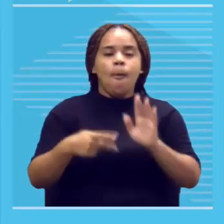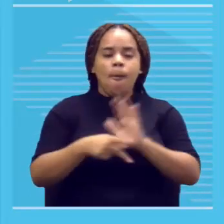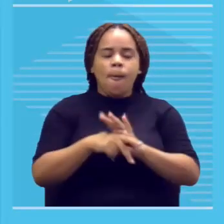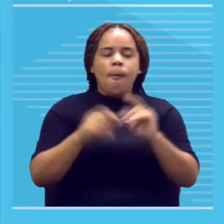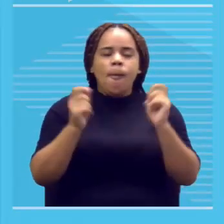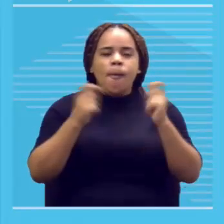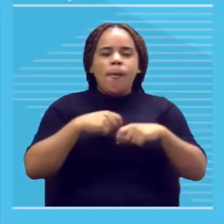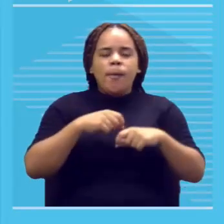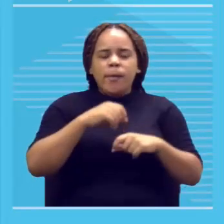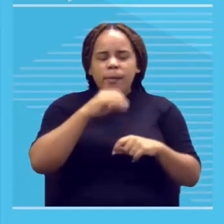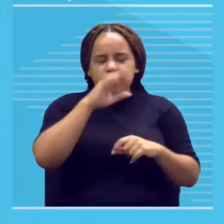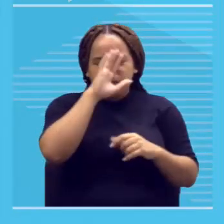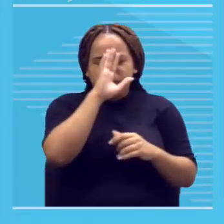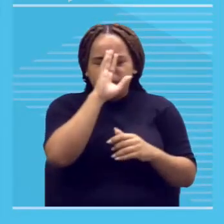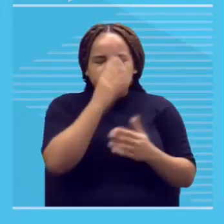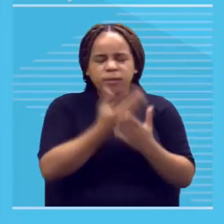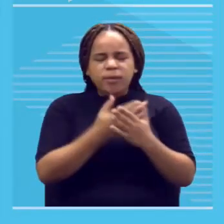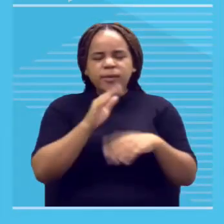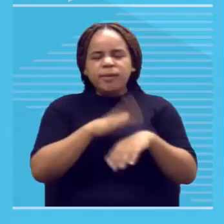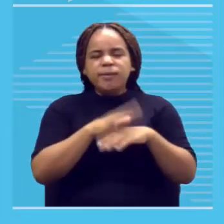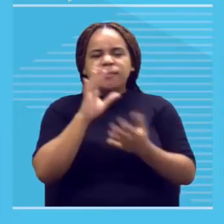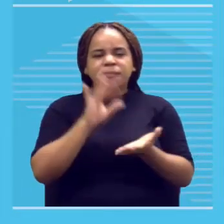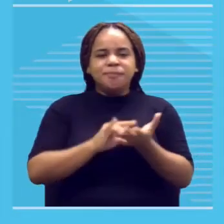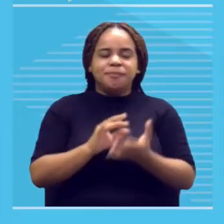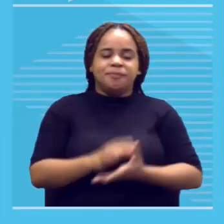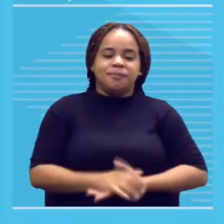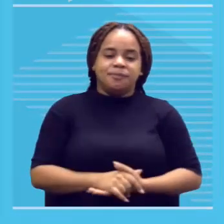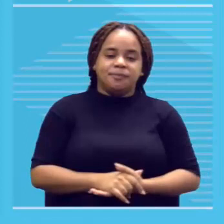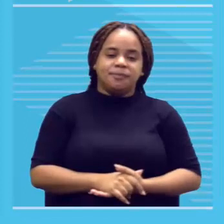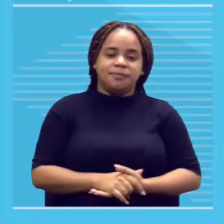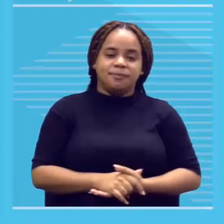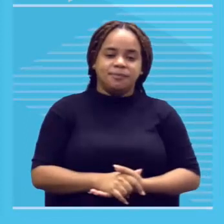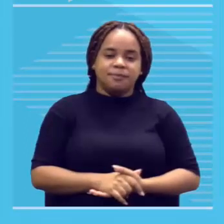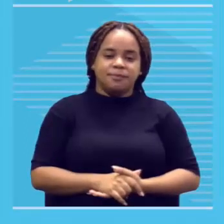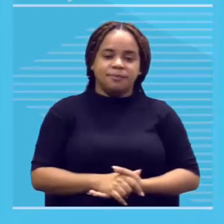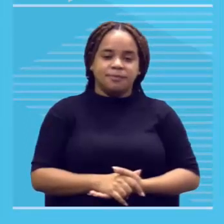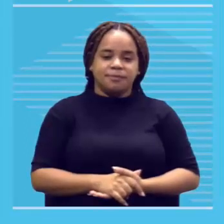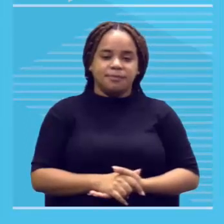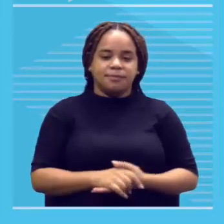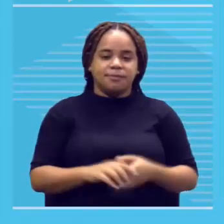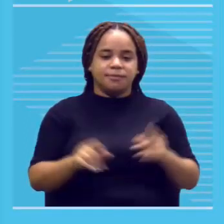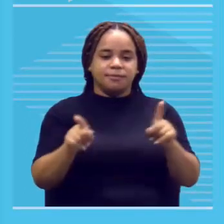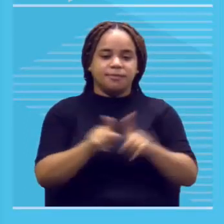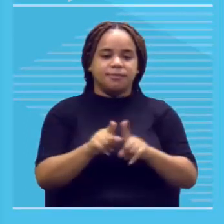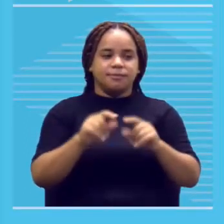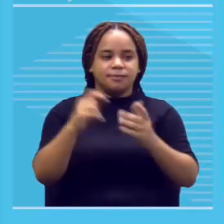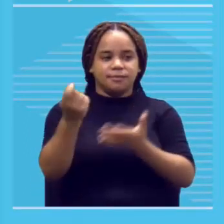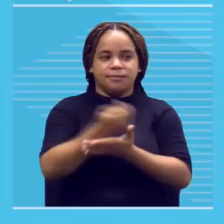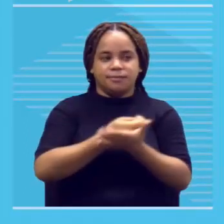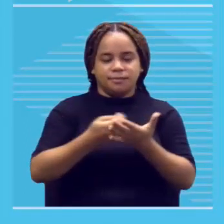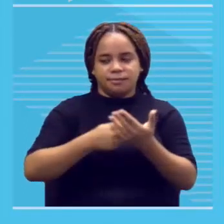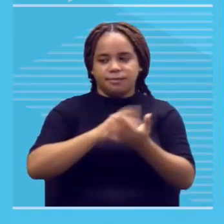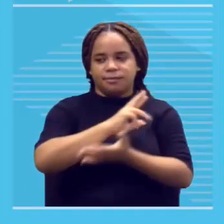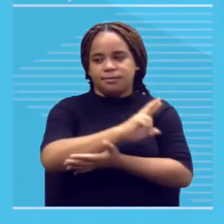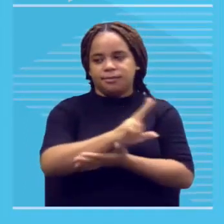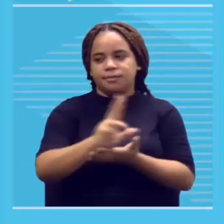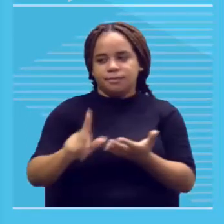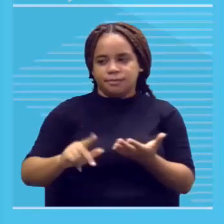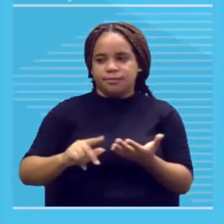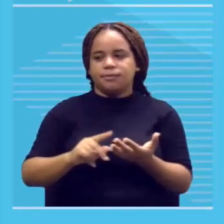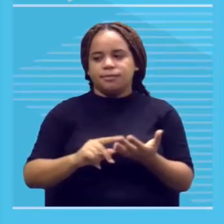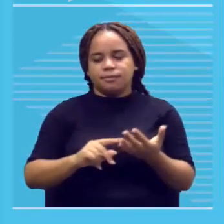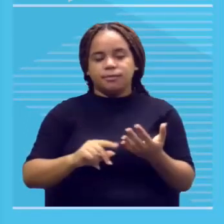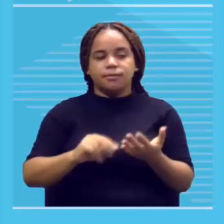se convencendo da sua veracidade ele então escreveu uma série de livros sobre